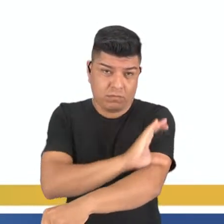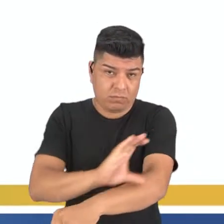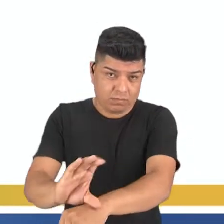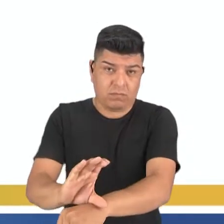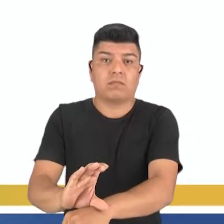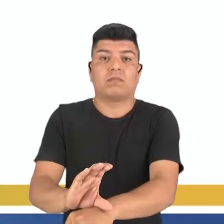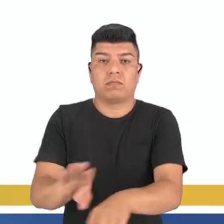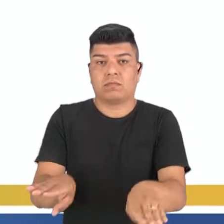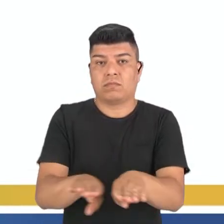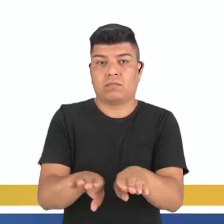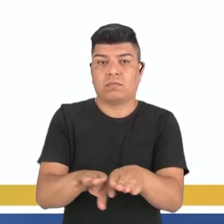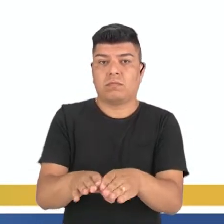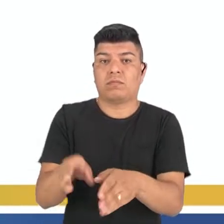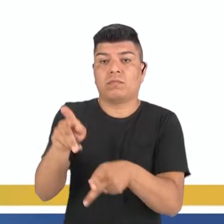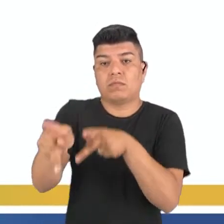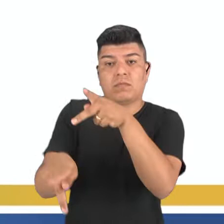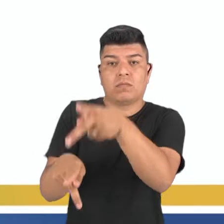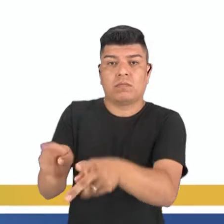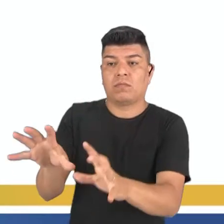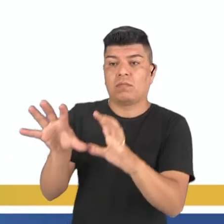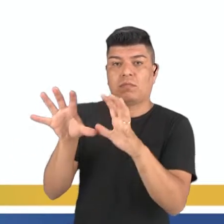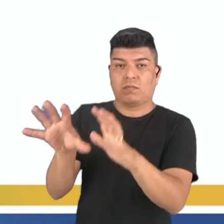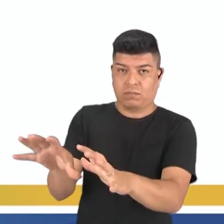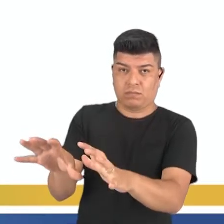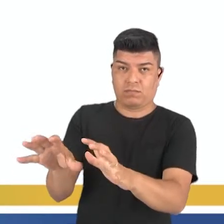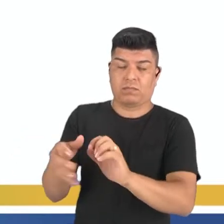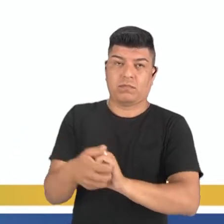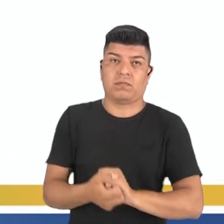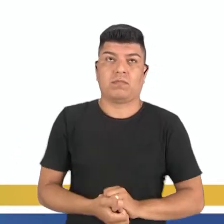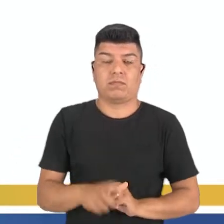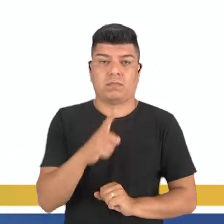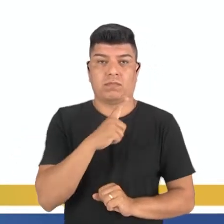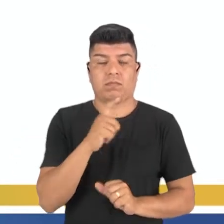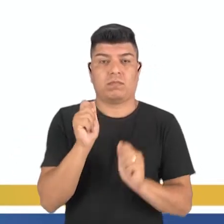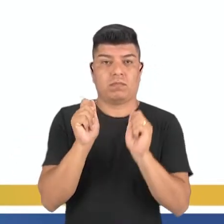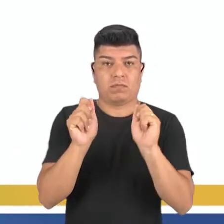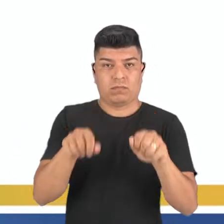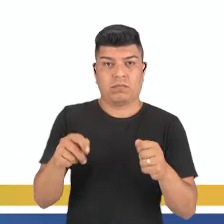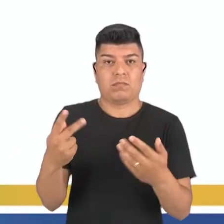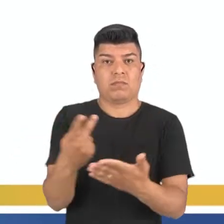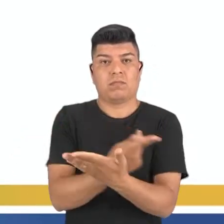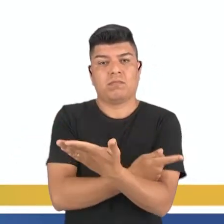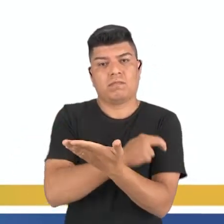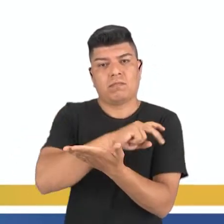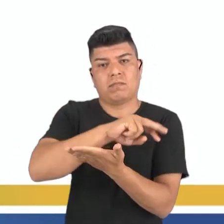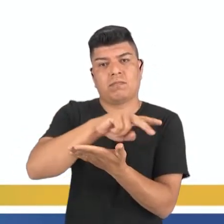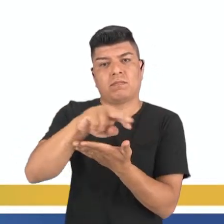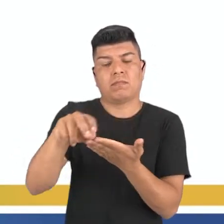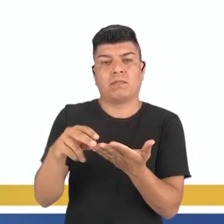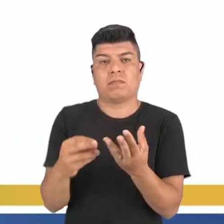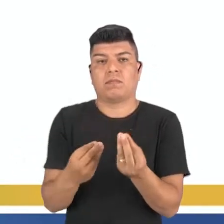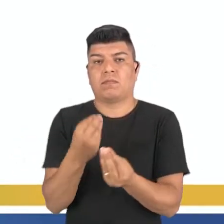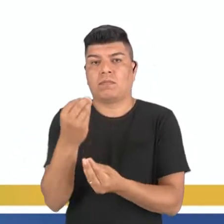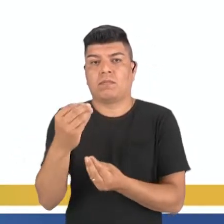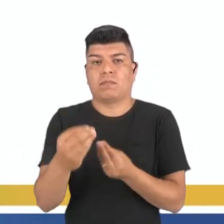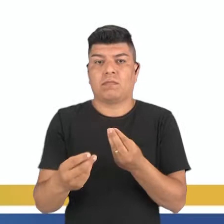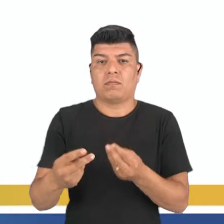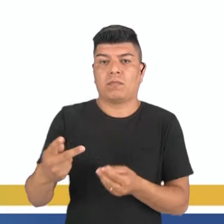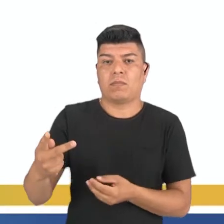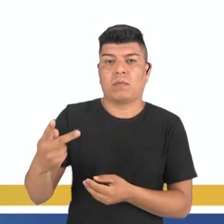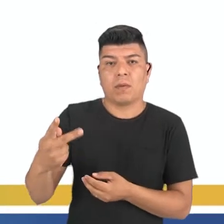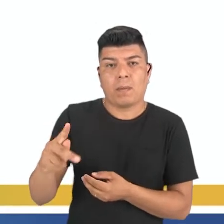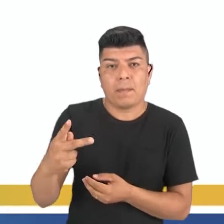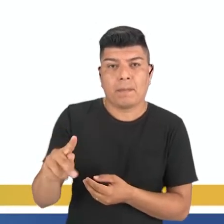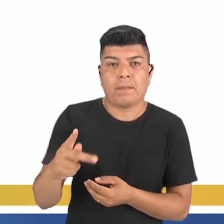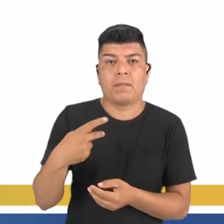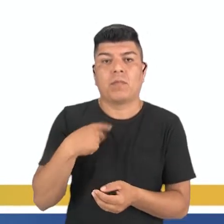costumes também de um certo povo, daquela certa localidade. Elas podem ser executadas de várias formas, com pares ou em